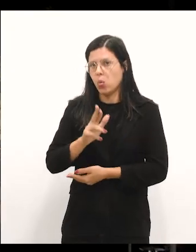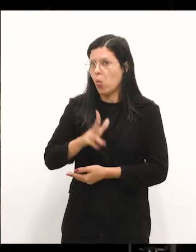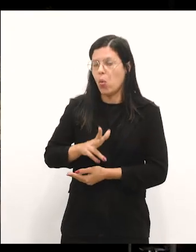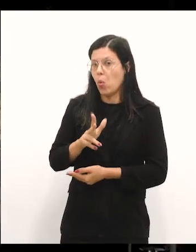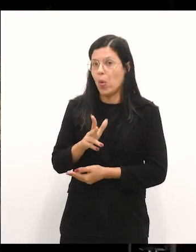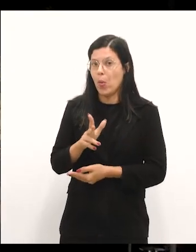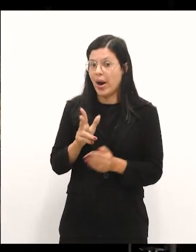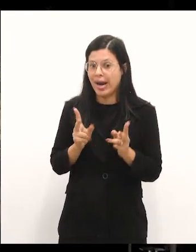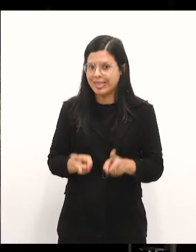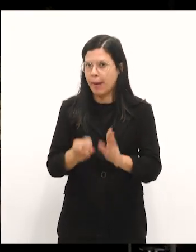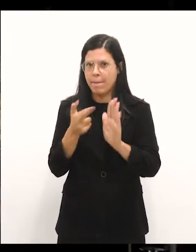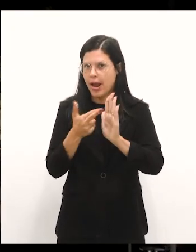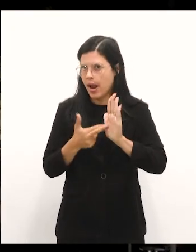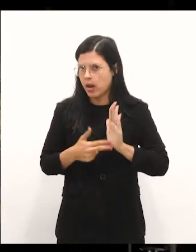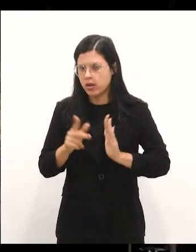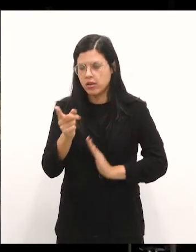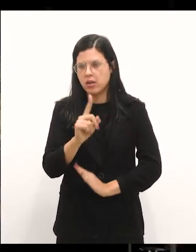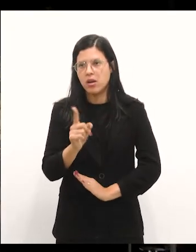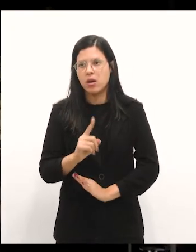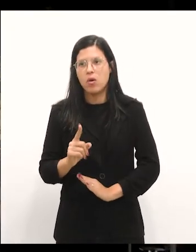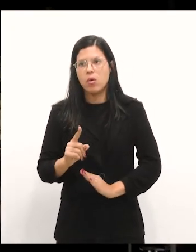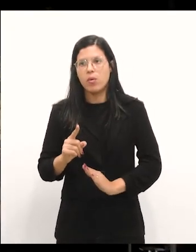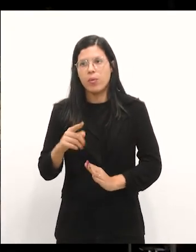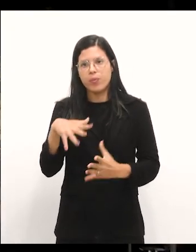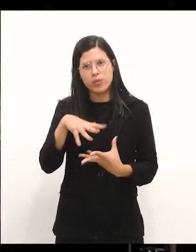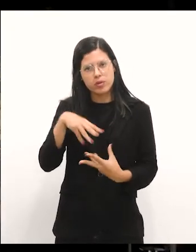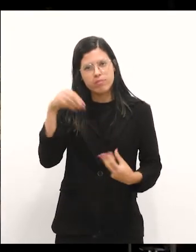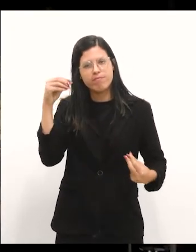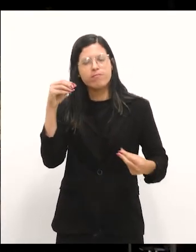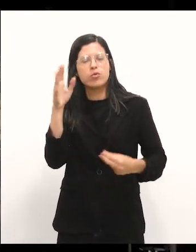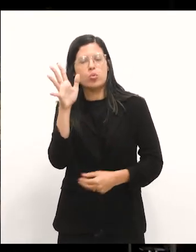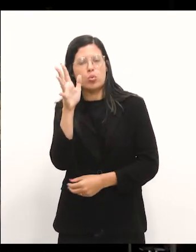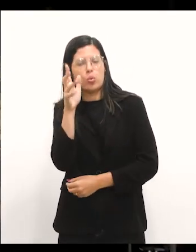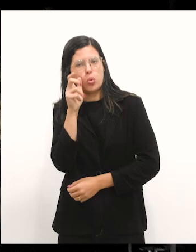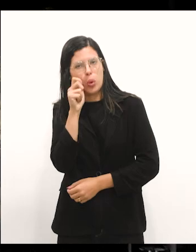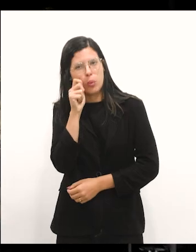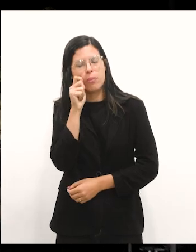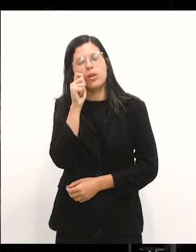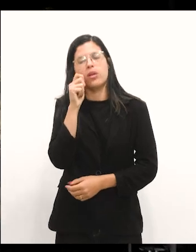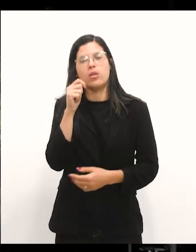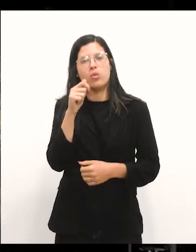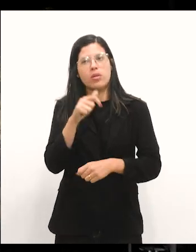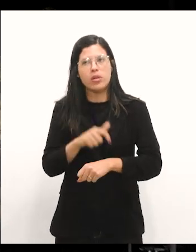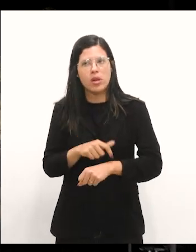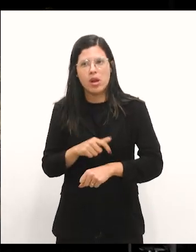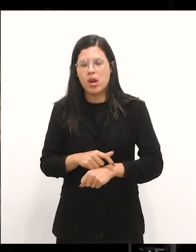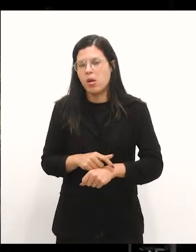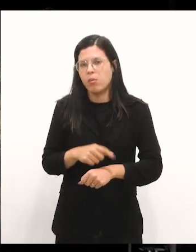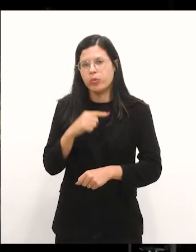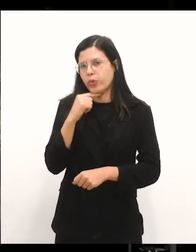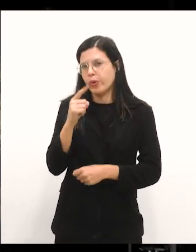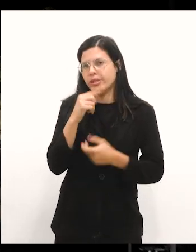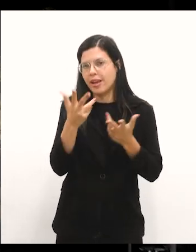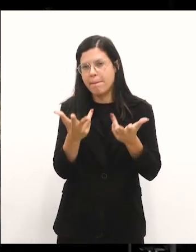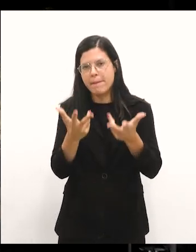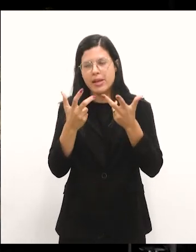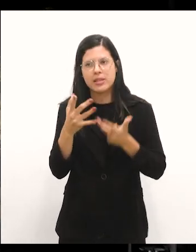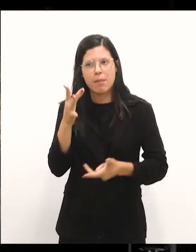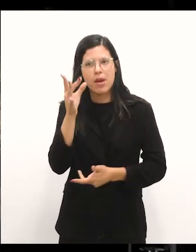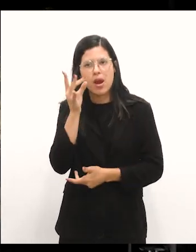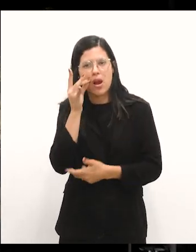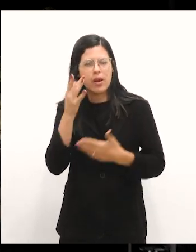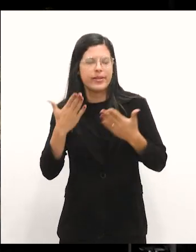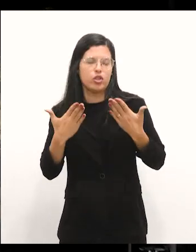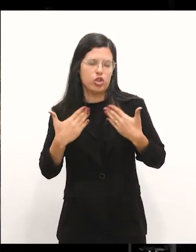totalmente fechado, Certo. que esses espíritos fiquem dormindo por um tempo, ou seja, sem percepção da realidade,